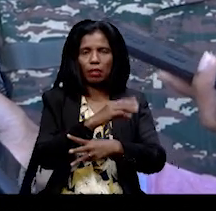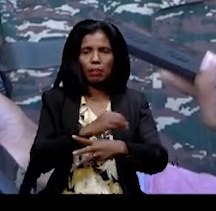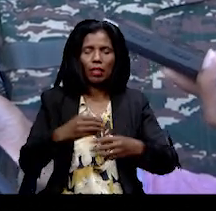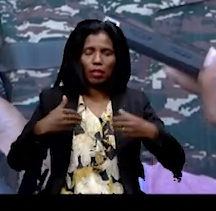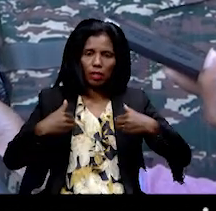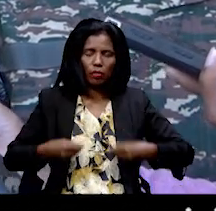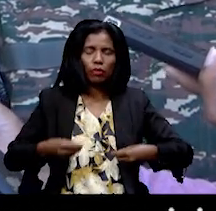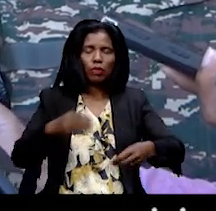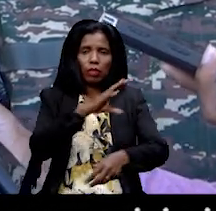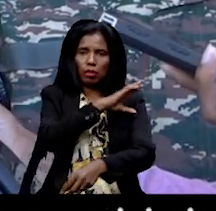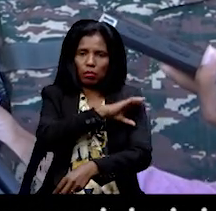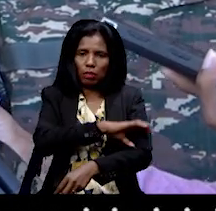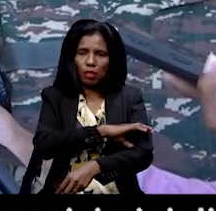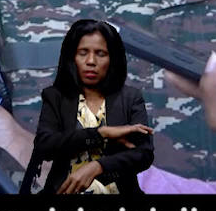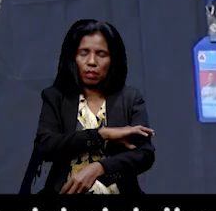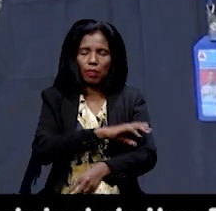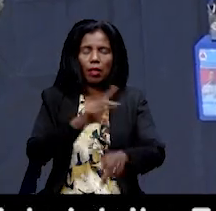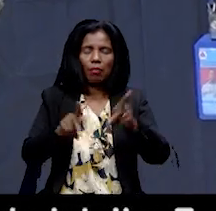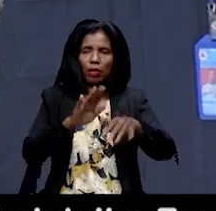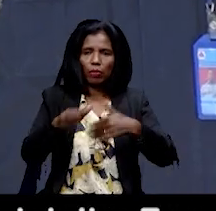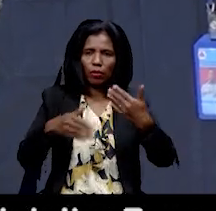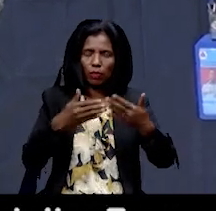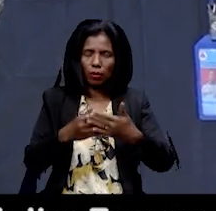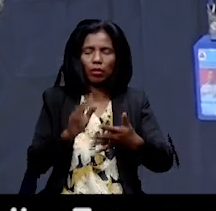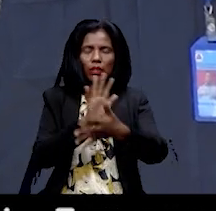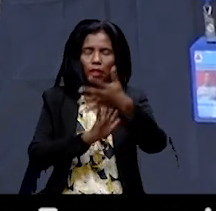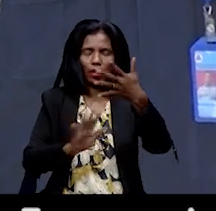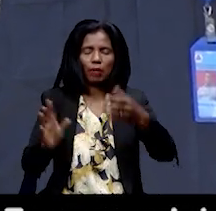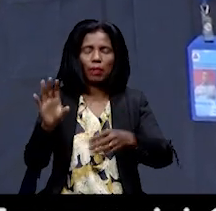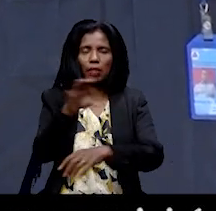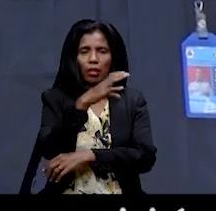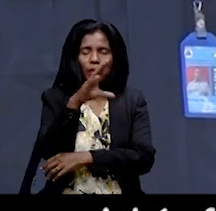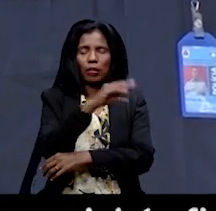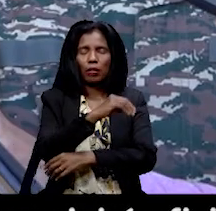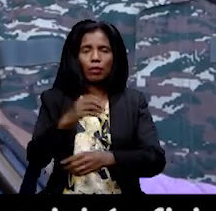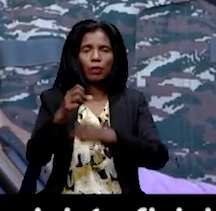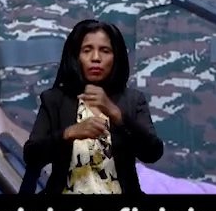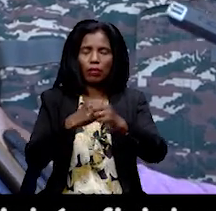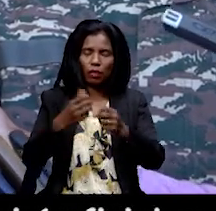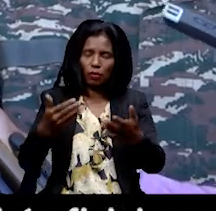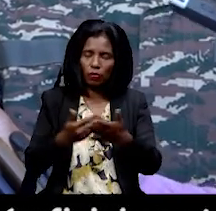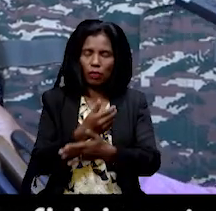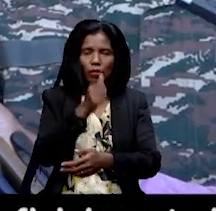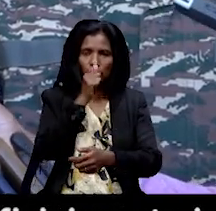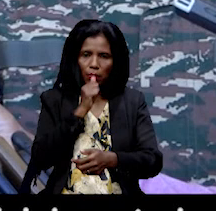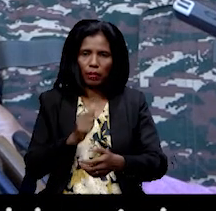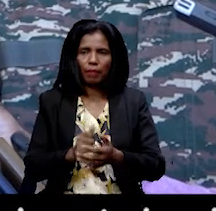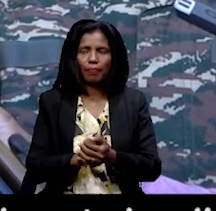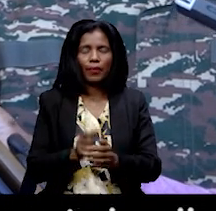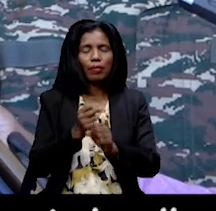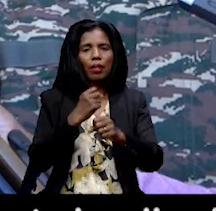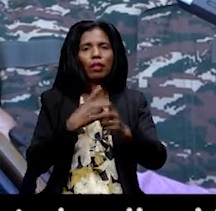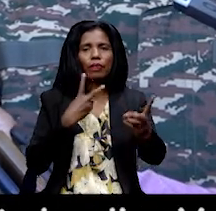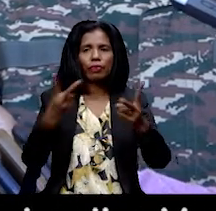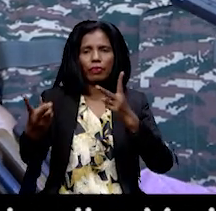segurança ba povo atu festeza natal no tinanfun o hakmatek atu halau viazen hosi aria asau polisia